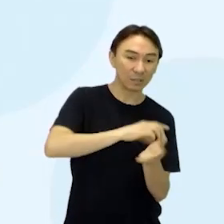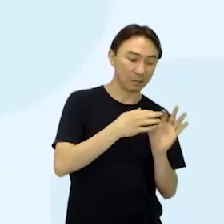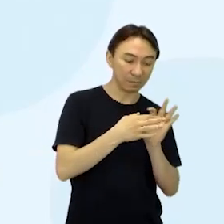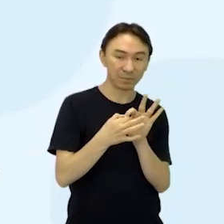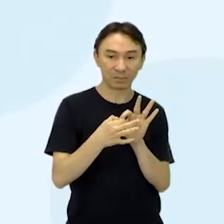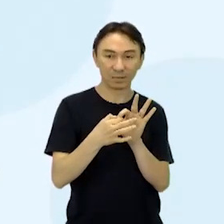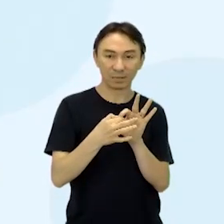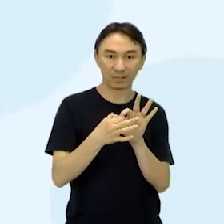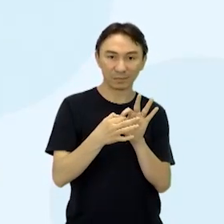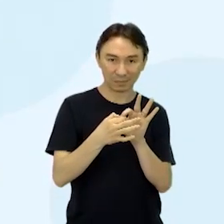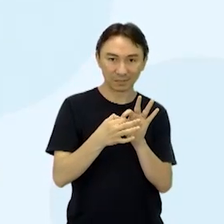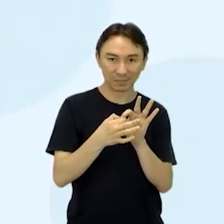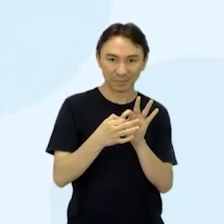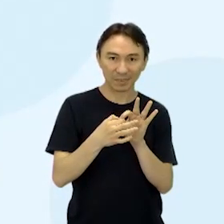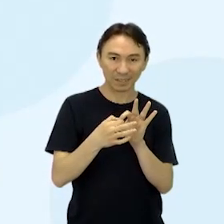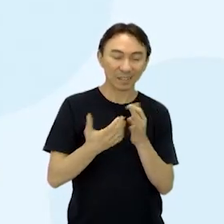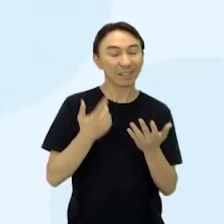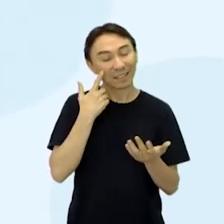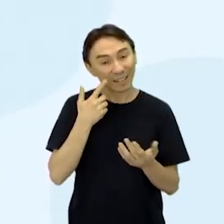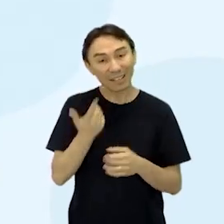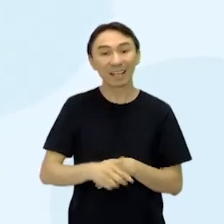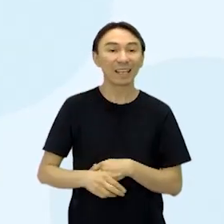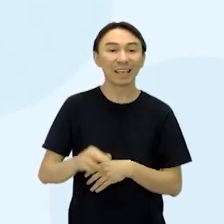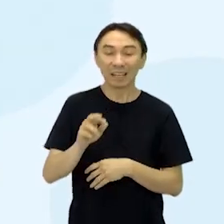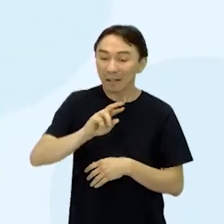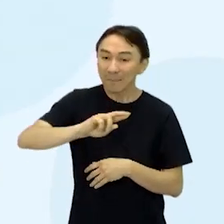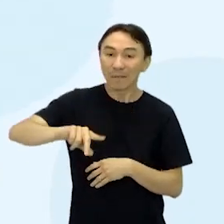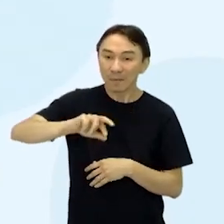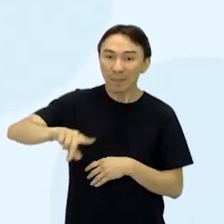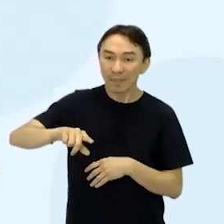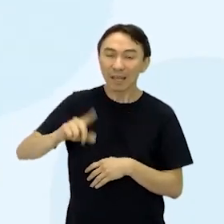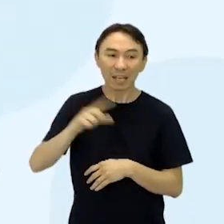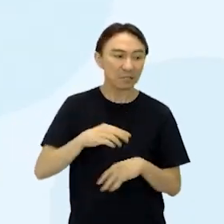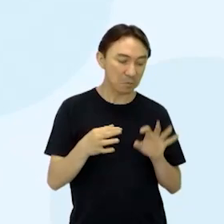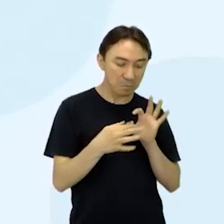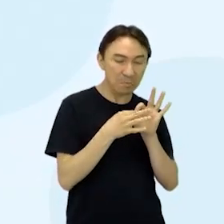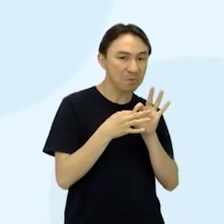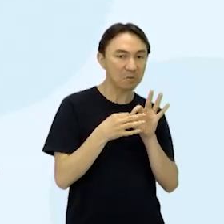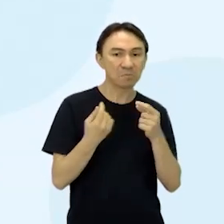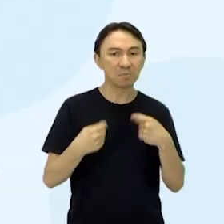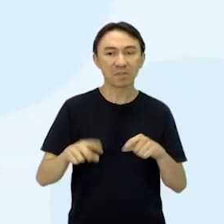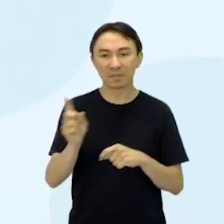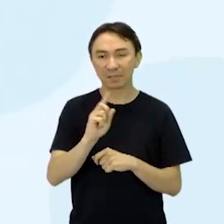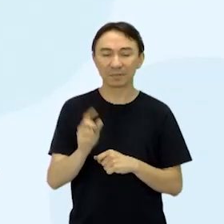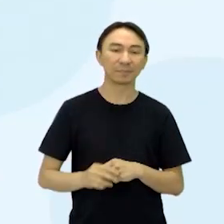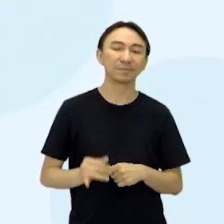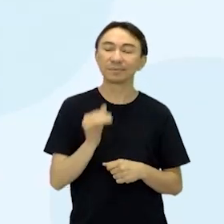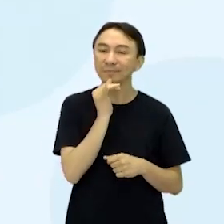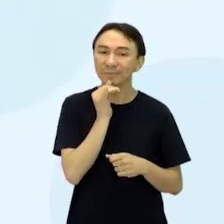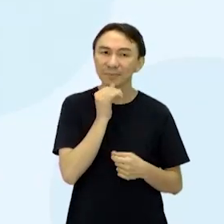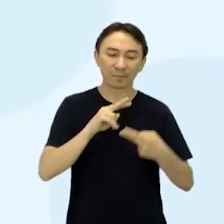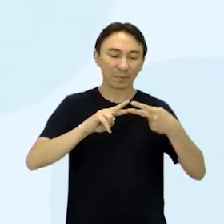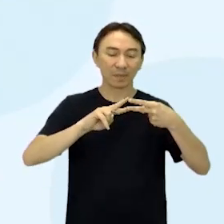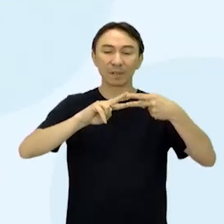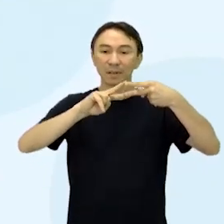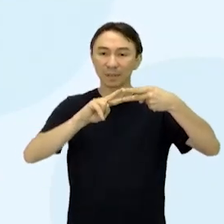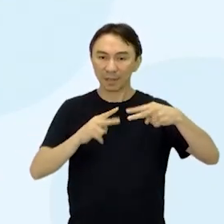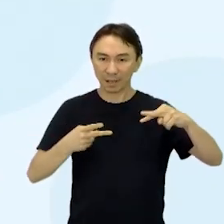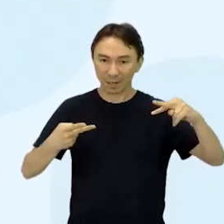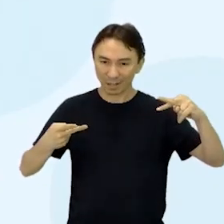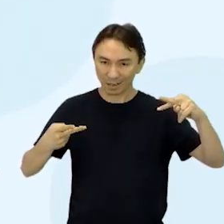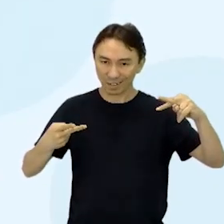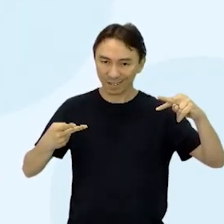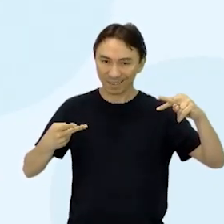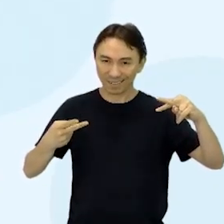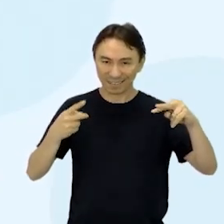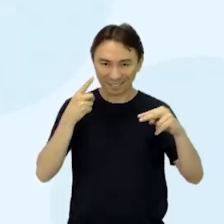né? E as não recursivas, elas não dependem. Então, a gente até deu um exemplo do DNA. Tinha aqui uma imagem, hoje a gente colocou um globo, né? O